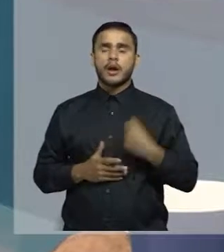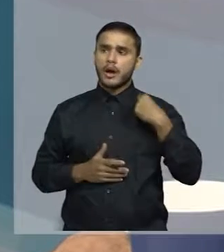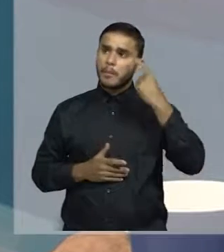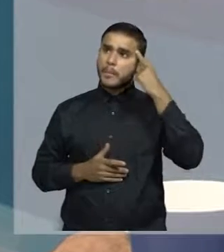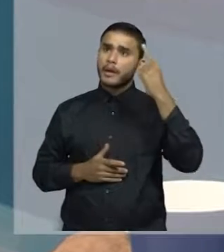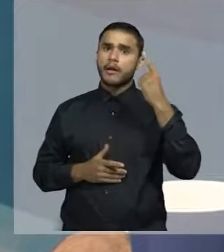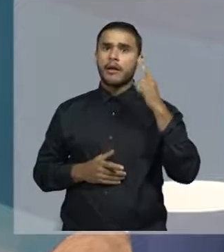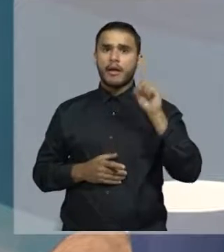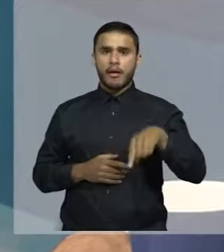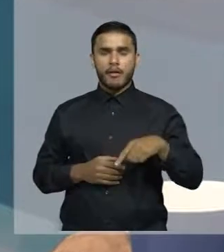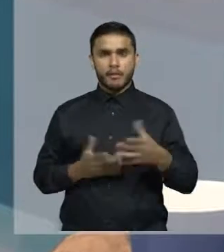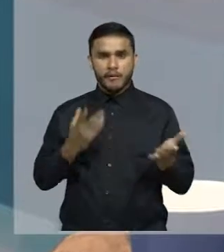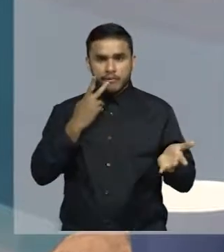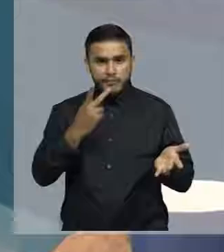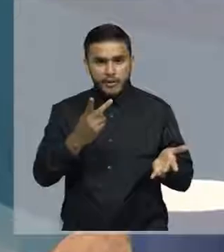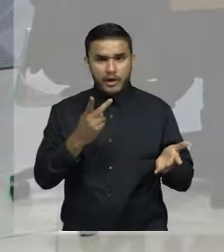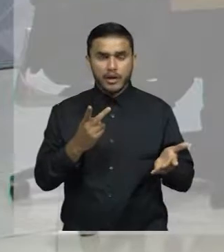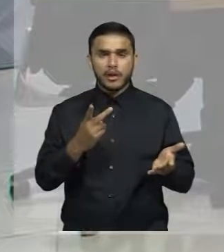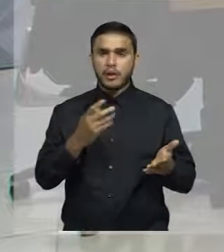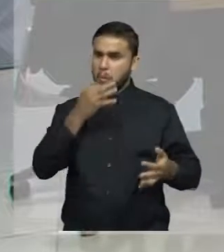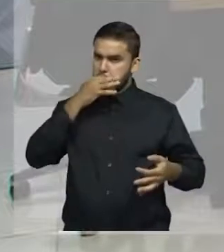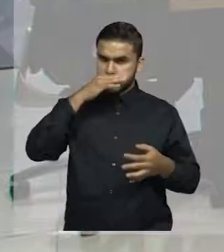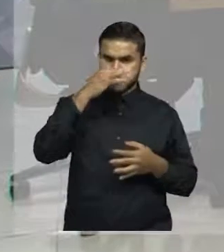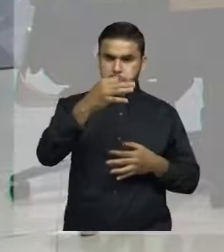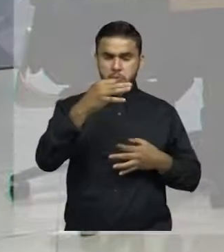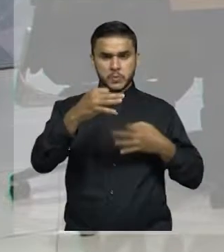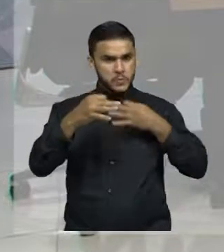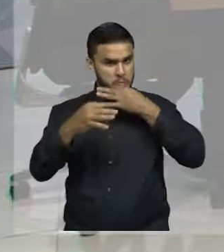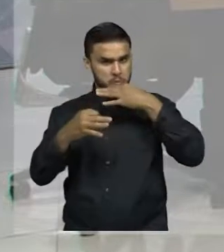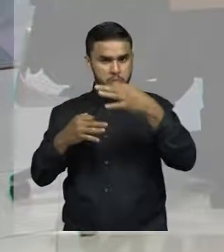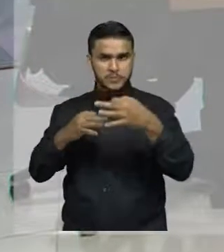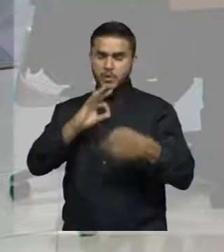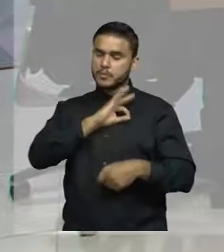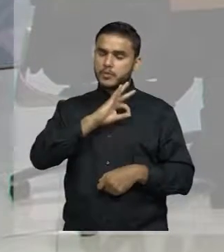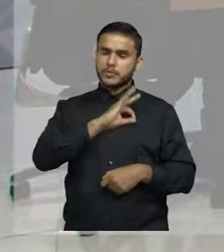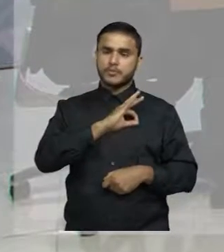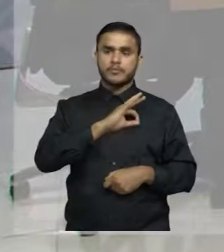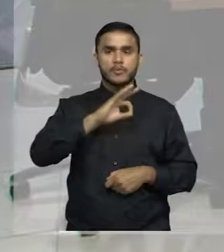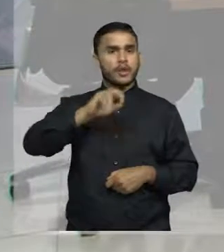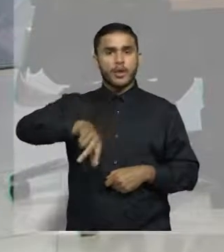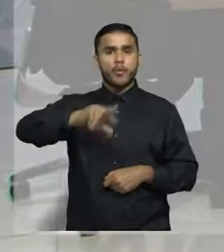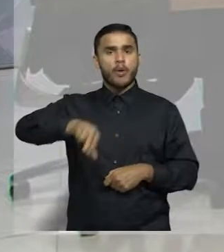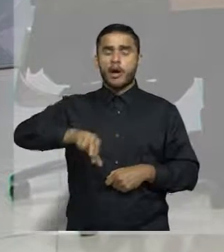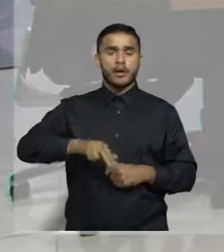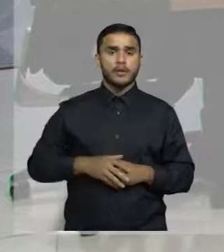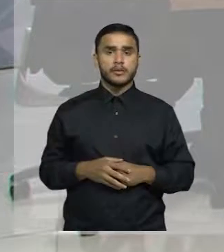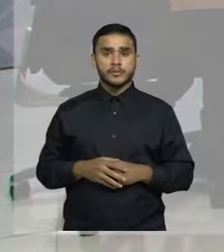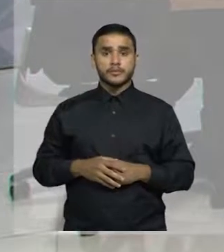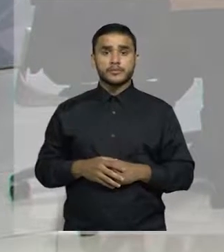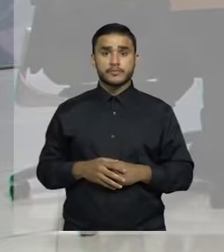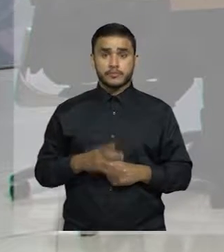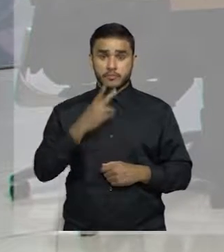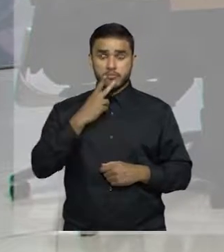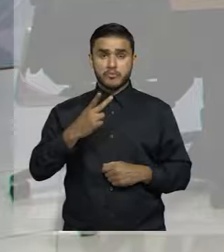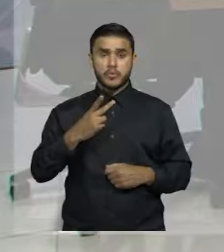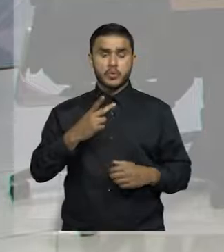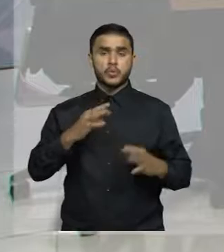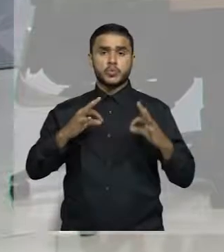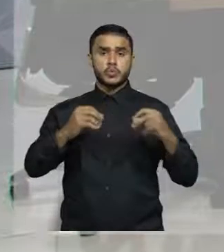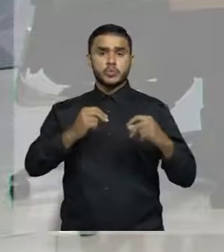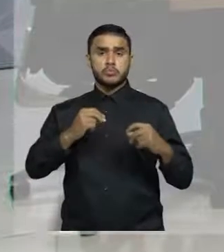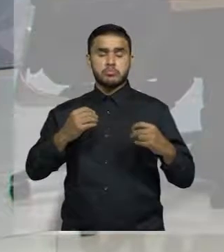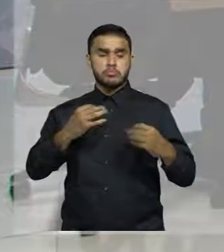se pense que se está aqui criticando a forma de agir da polícia. Os seus comandantes, não. O